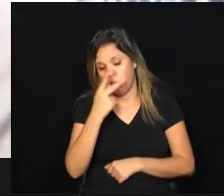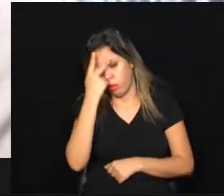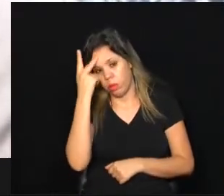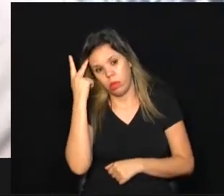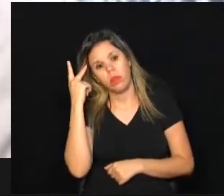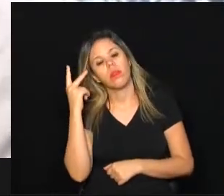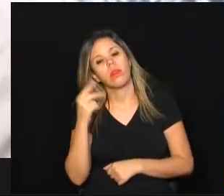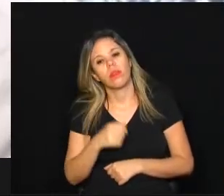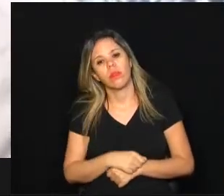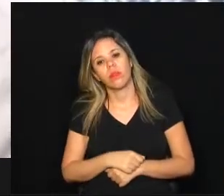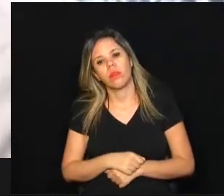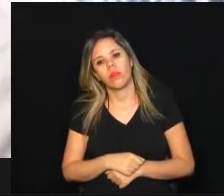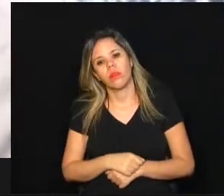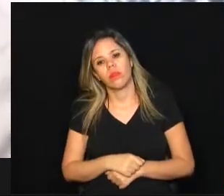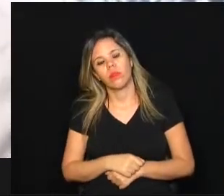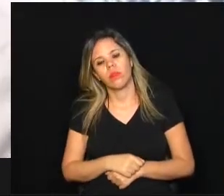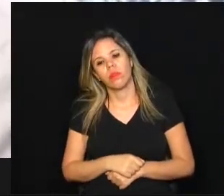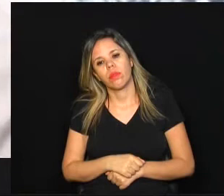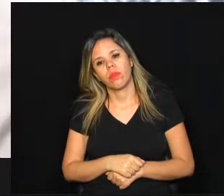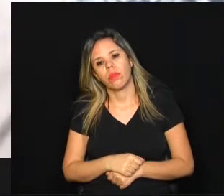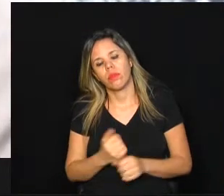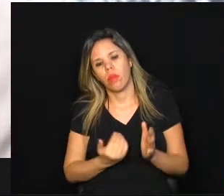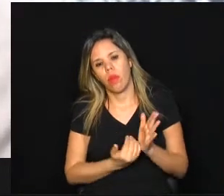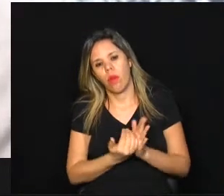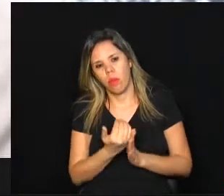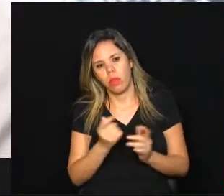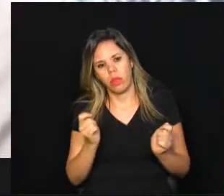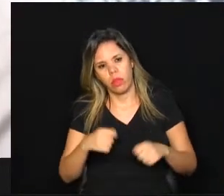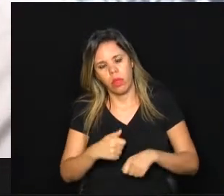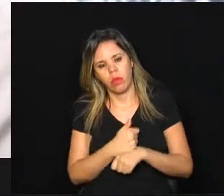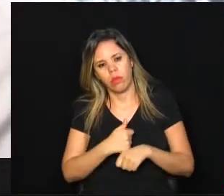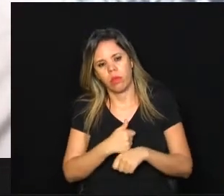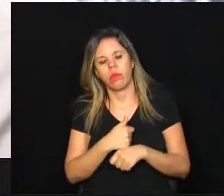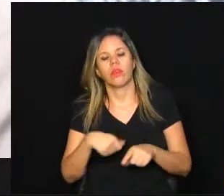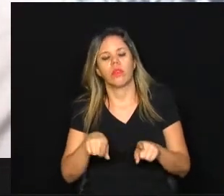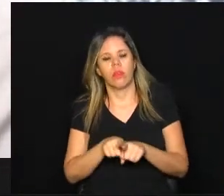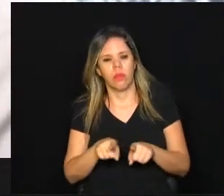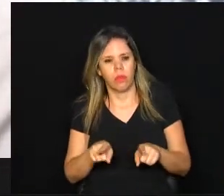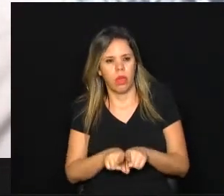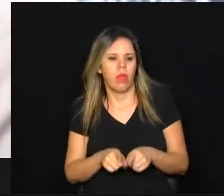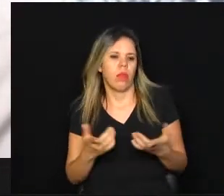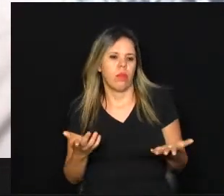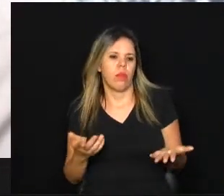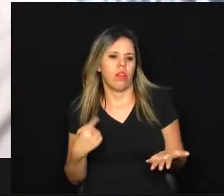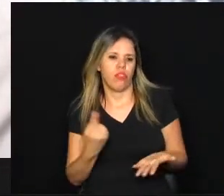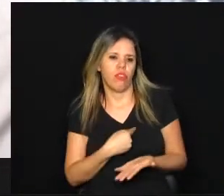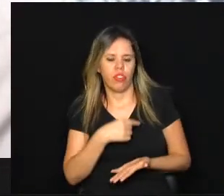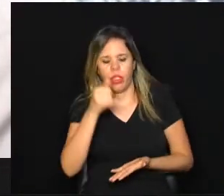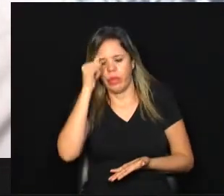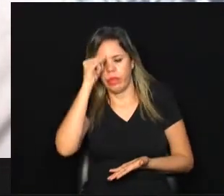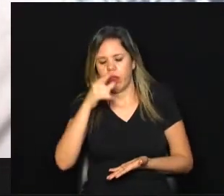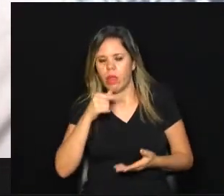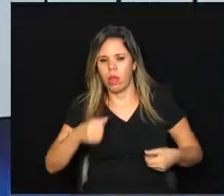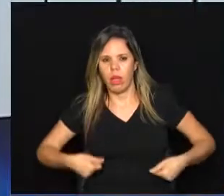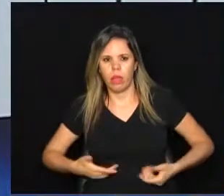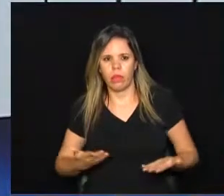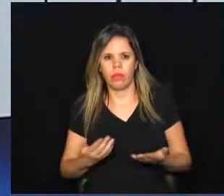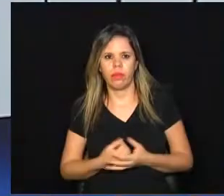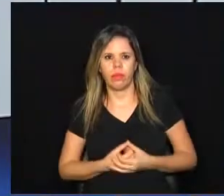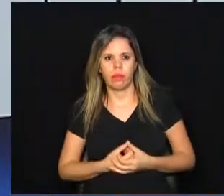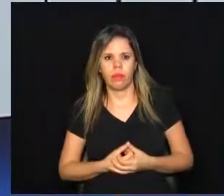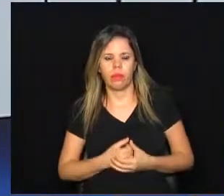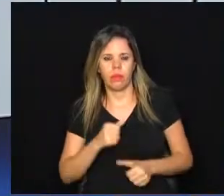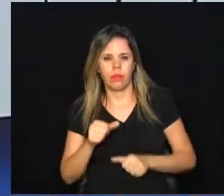questão de aumentar a eficiência do desperdício da água. 3 horas Perfeito, e 50... vereador, é uma